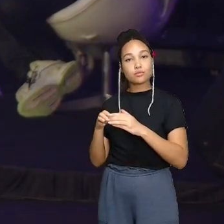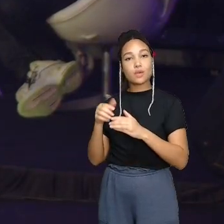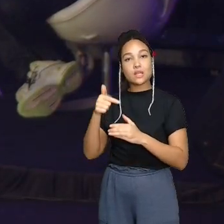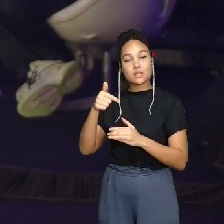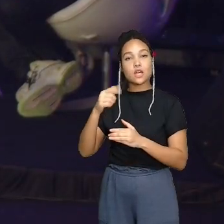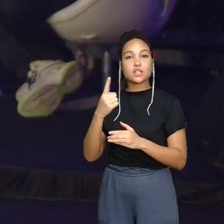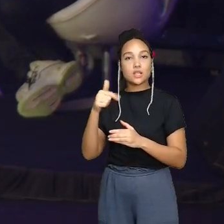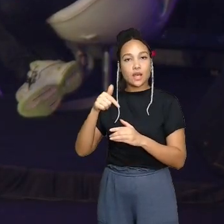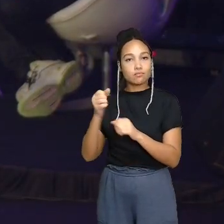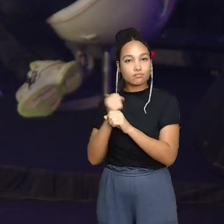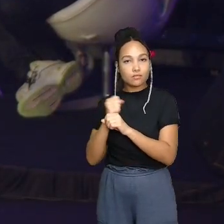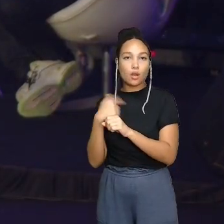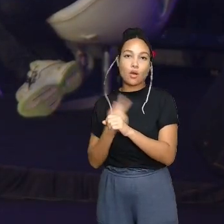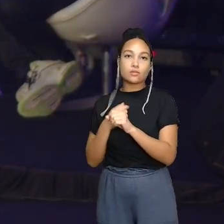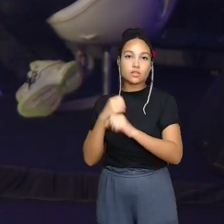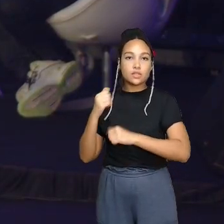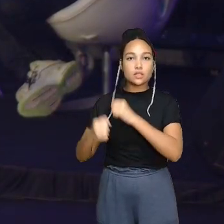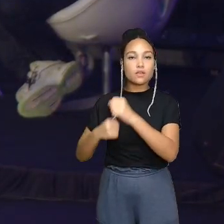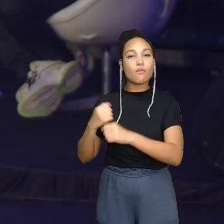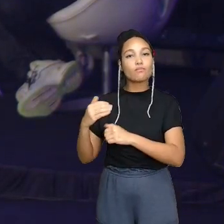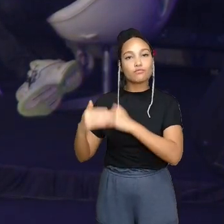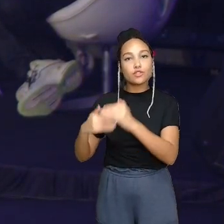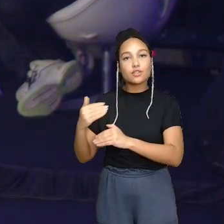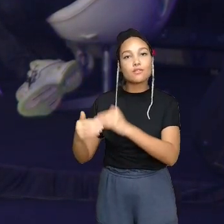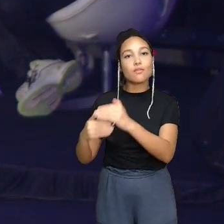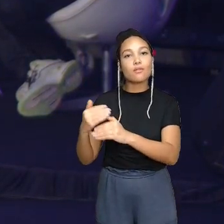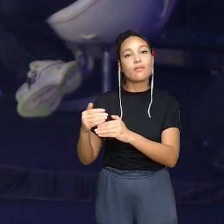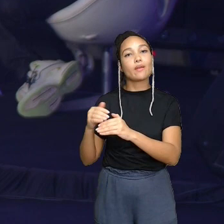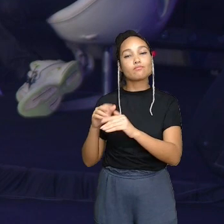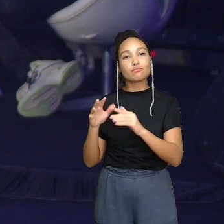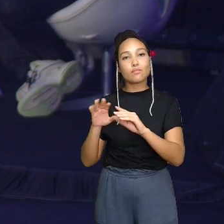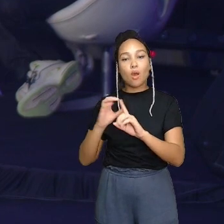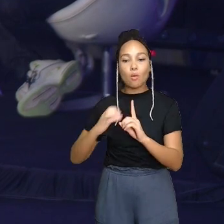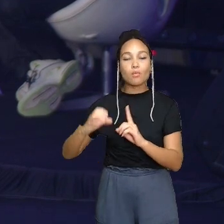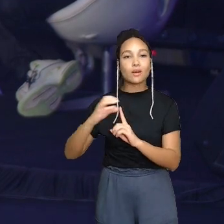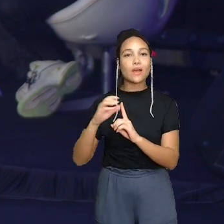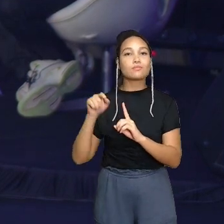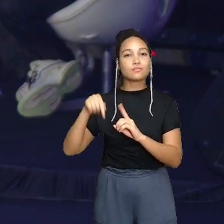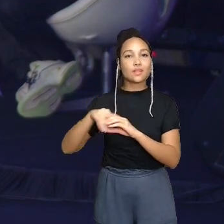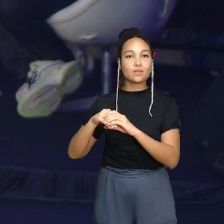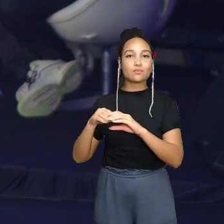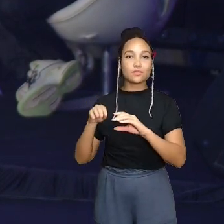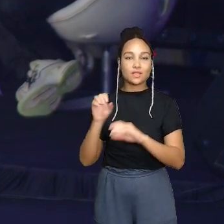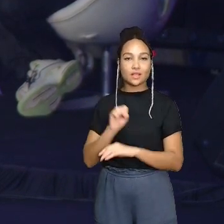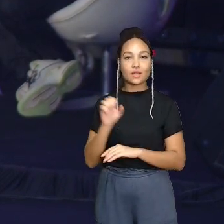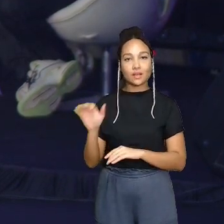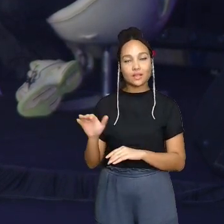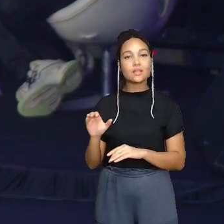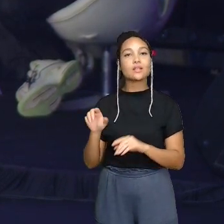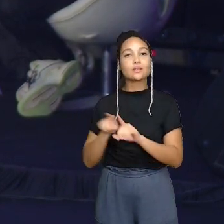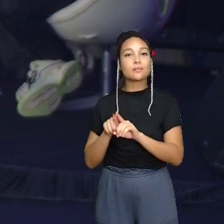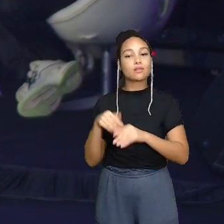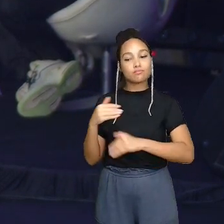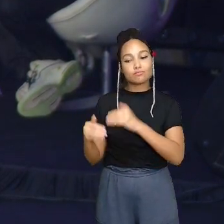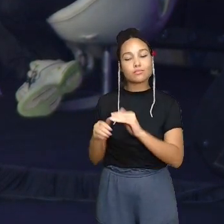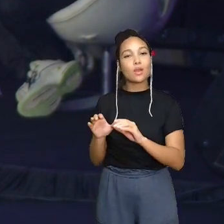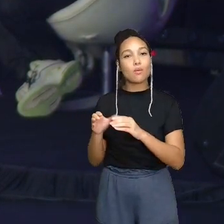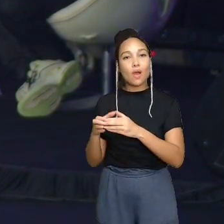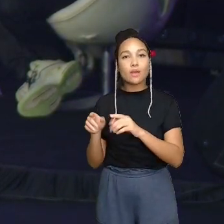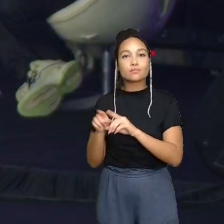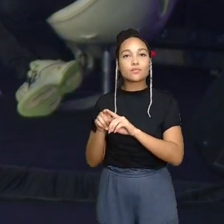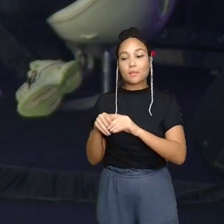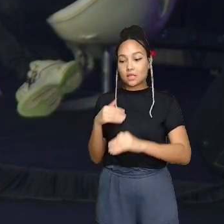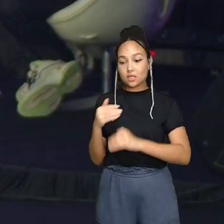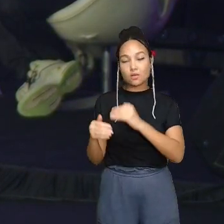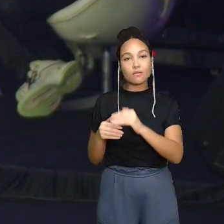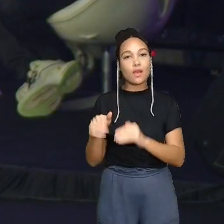desenvolvimento comunitário aqui em Santa Catarina, através de 3 principais estratégias: conhecimento e articulação da comunidade, fortalecimento do campo social